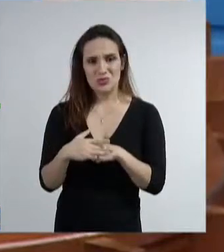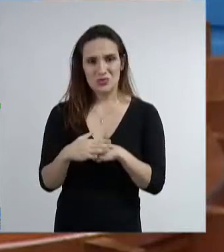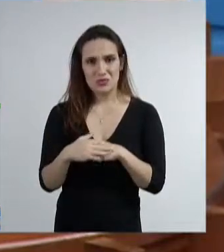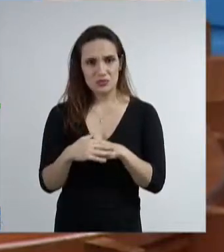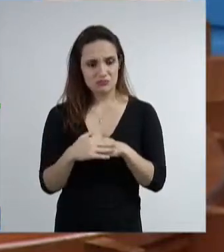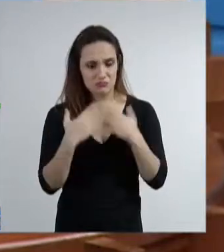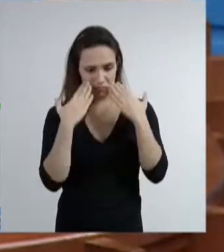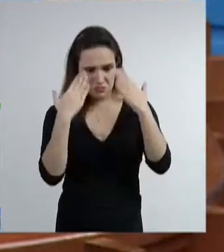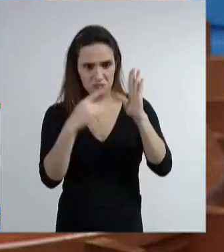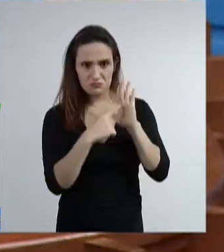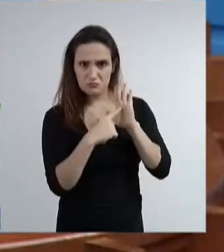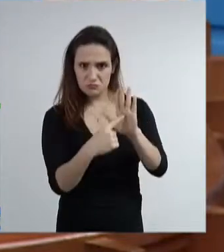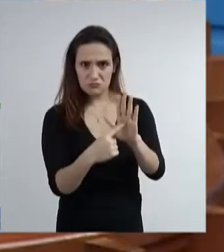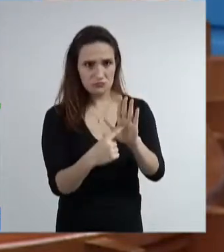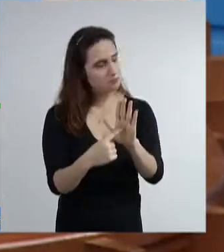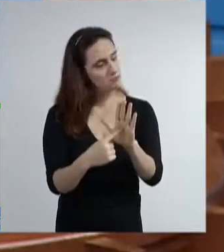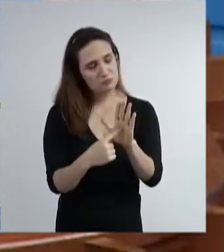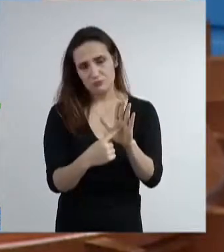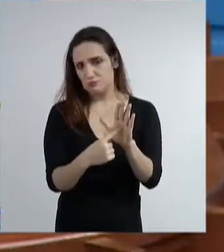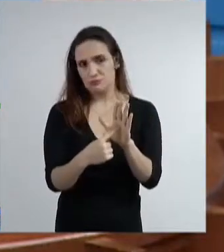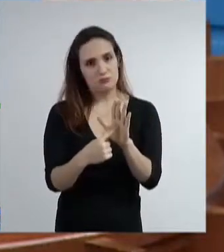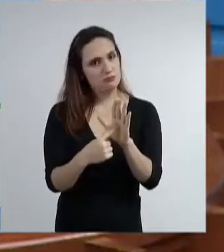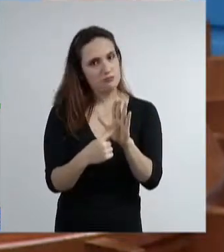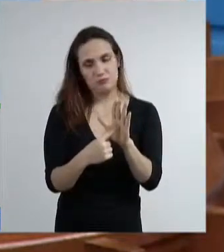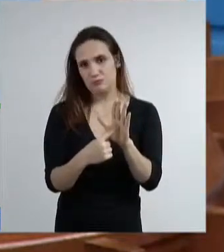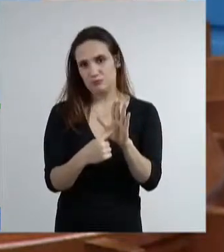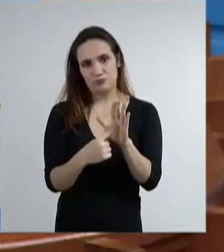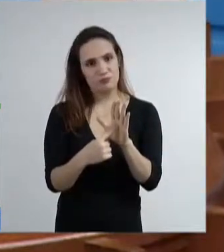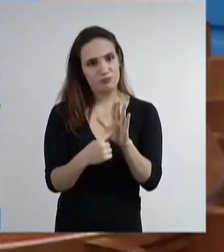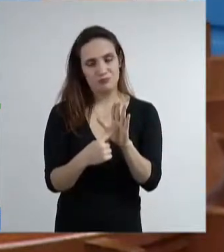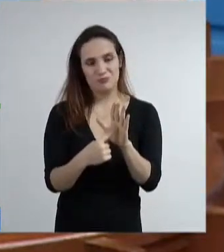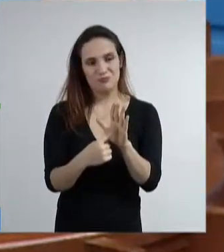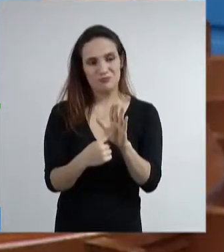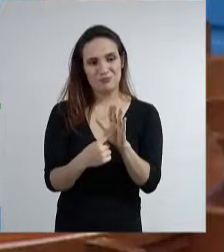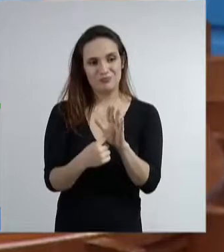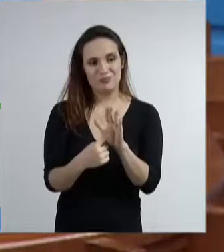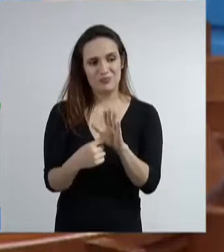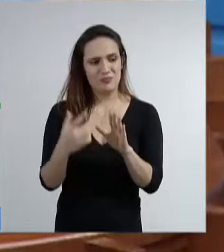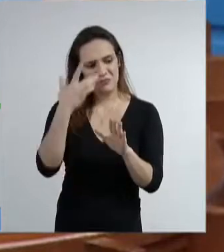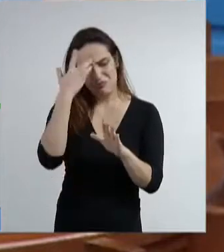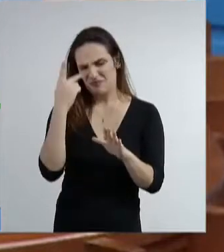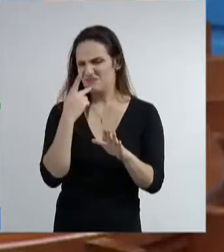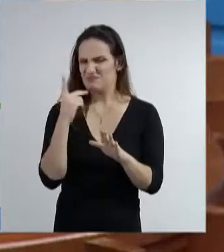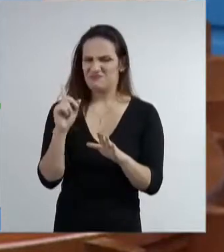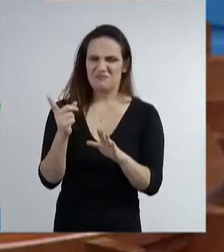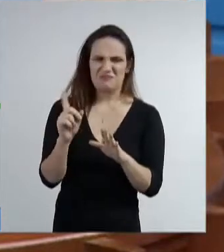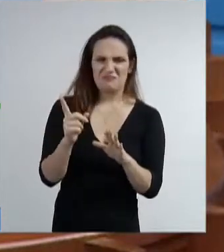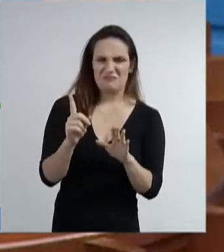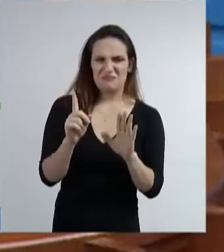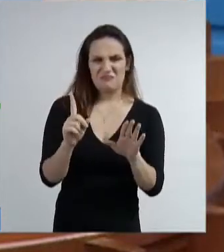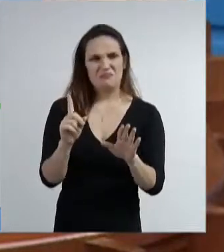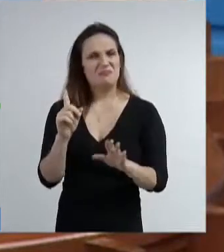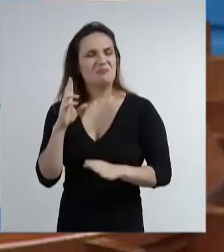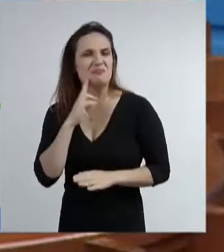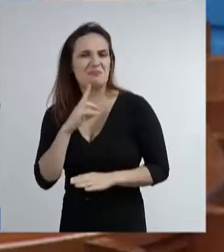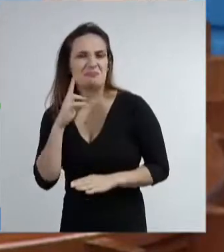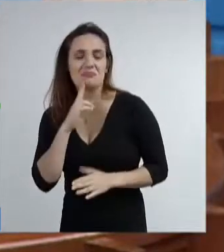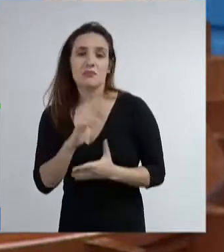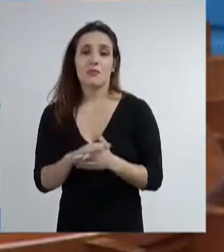ferida no corpo. E as pessoas não dão importância justamente por causa disso. Quando você vê